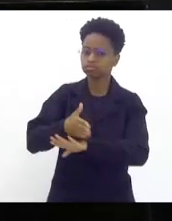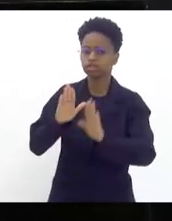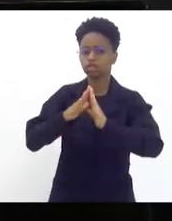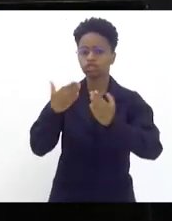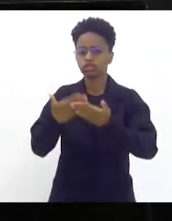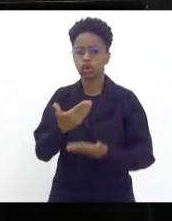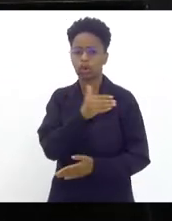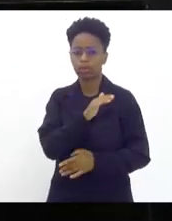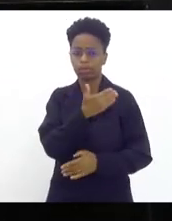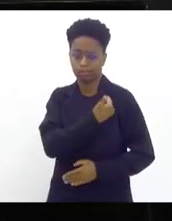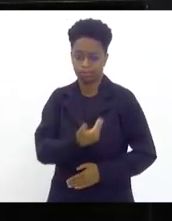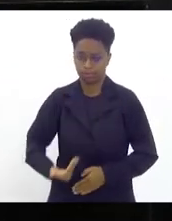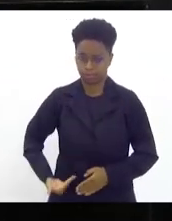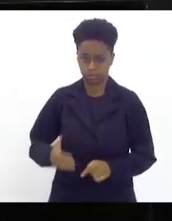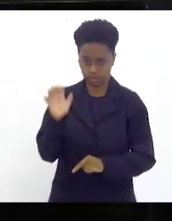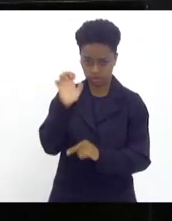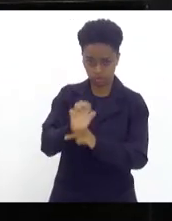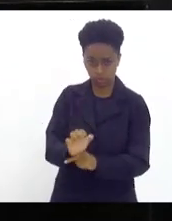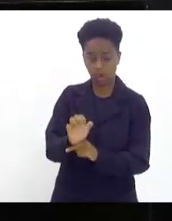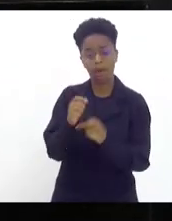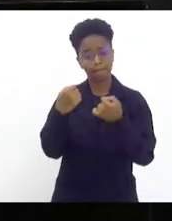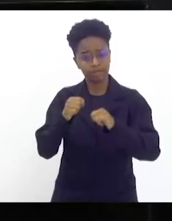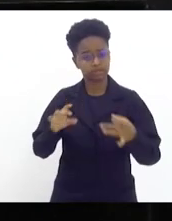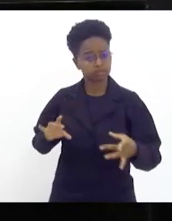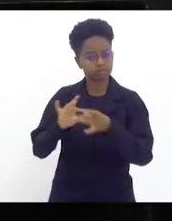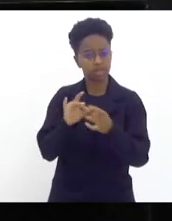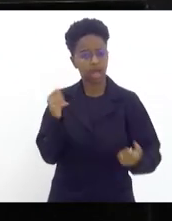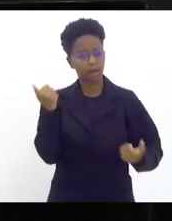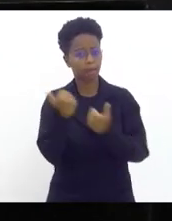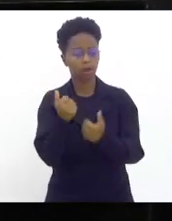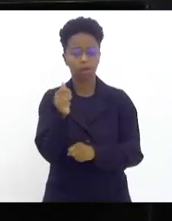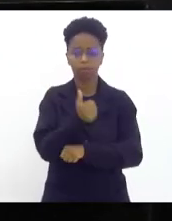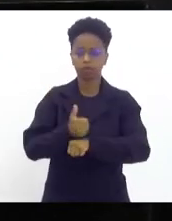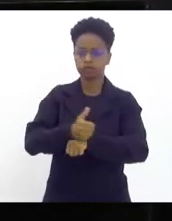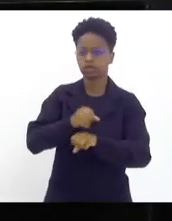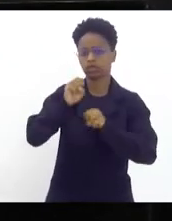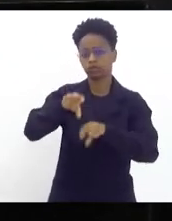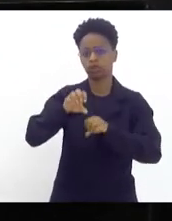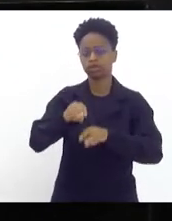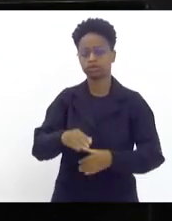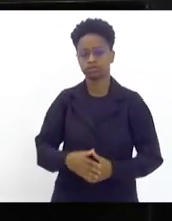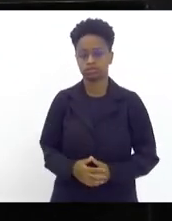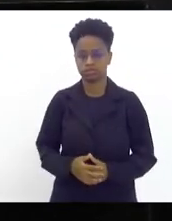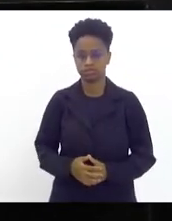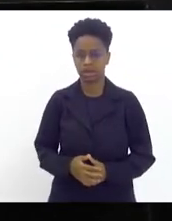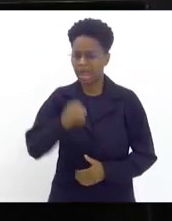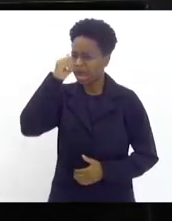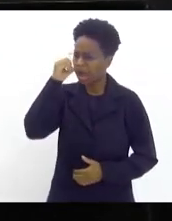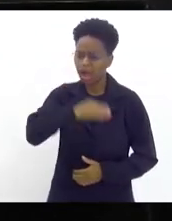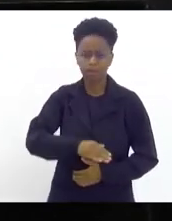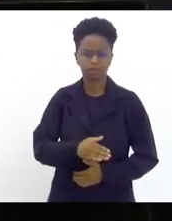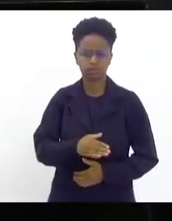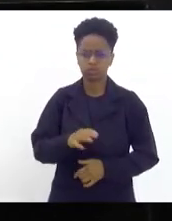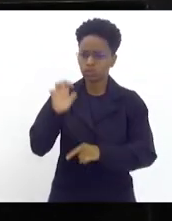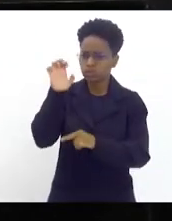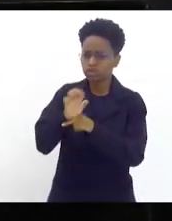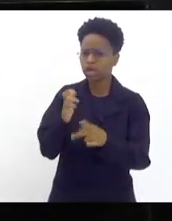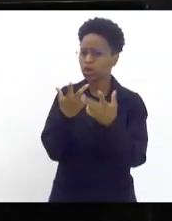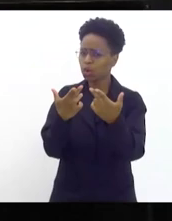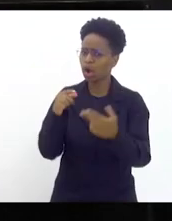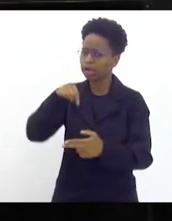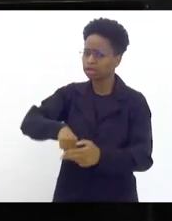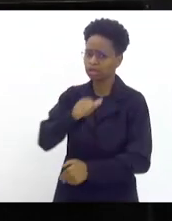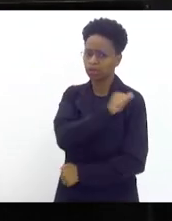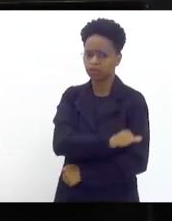rede de ensino Estadual precisa estar ao lado desses profissionais de educação é um absurdo um estado como nosso